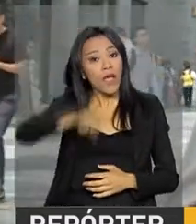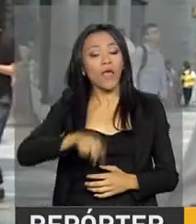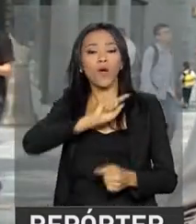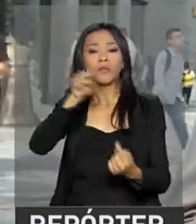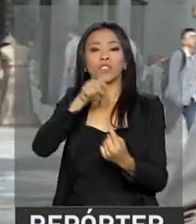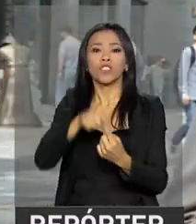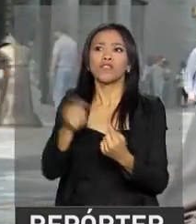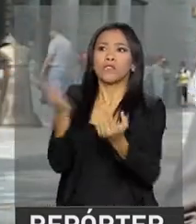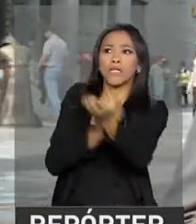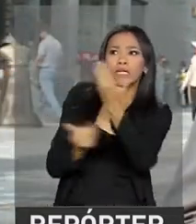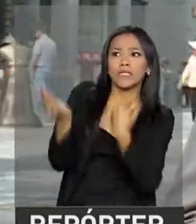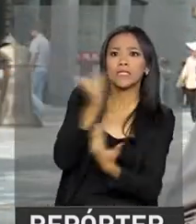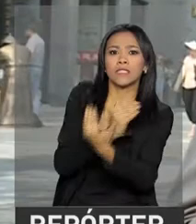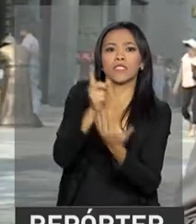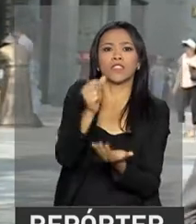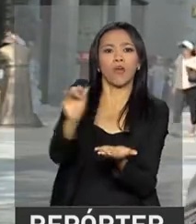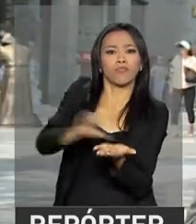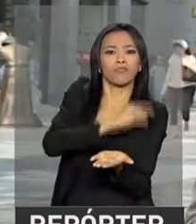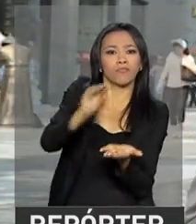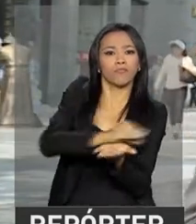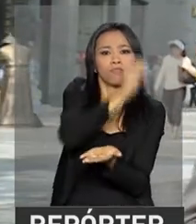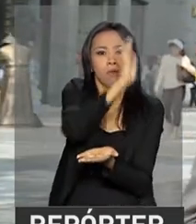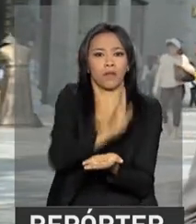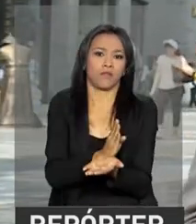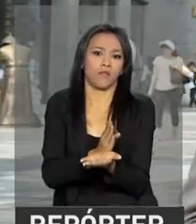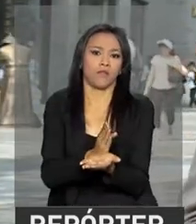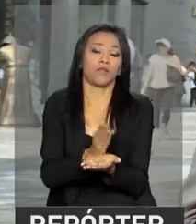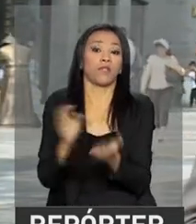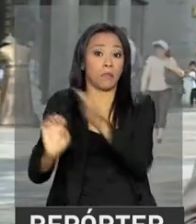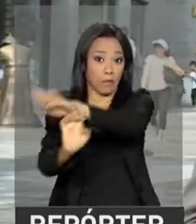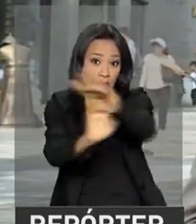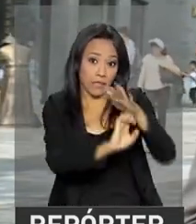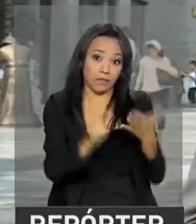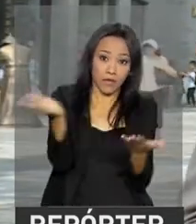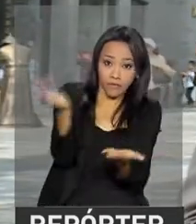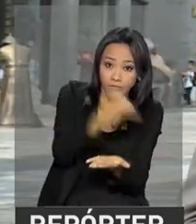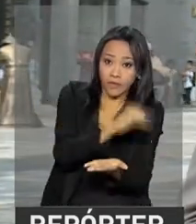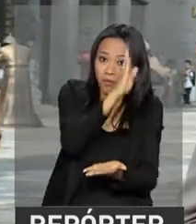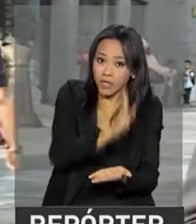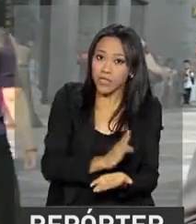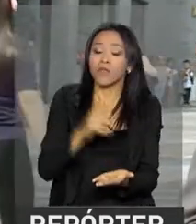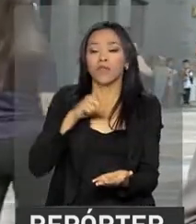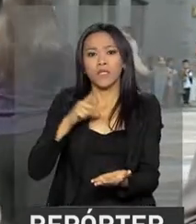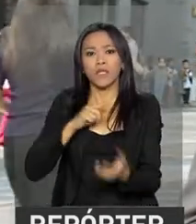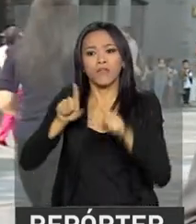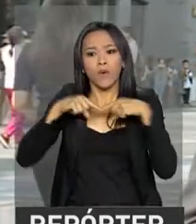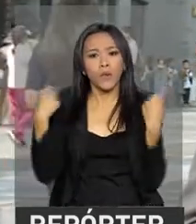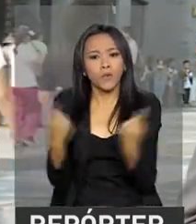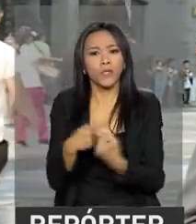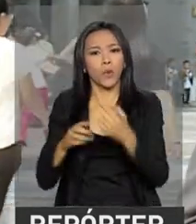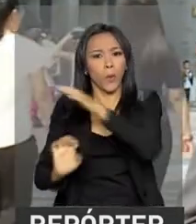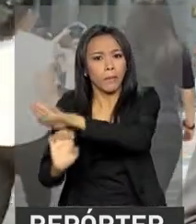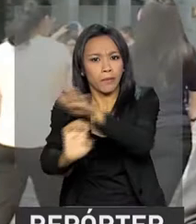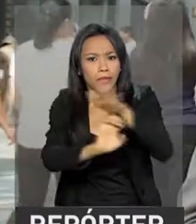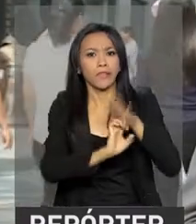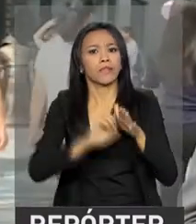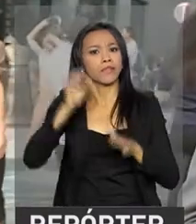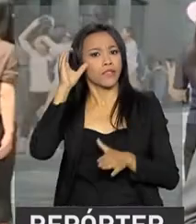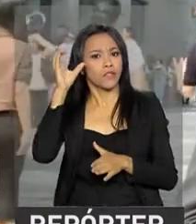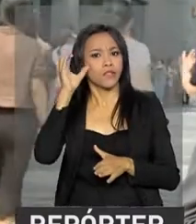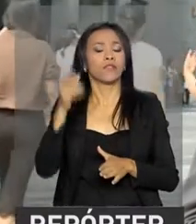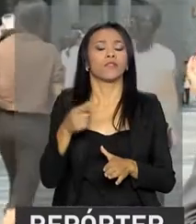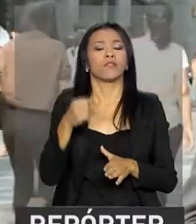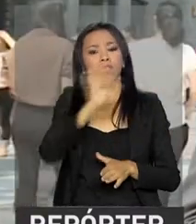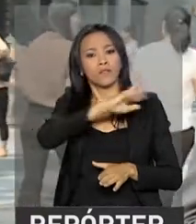novos investimentos para o Brasil. E além de se reunir com representantes de empresas chinesas que atuam no país, o presidente